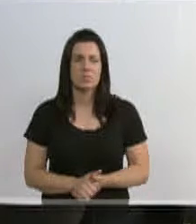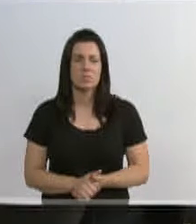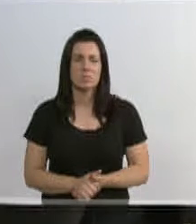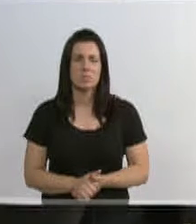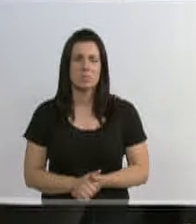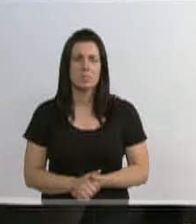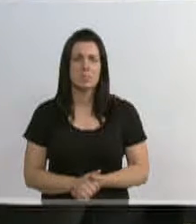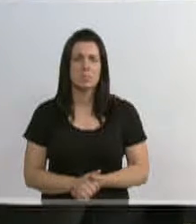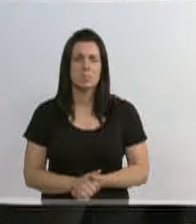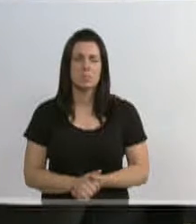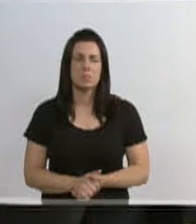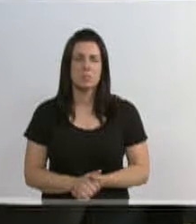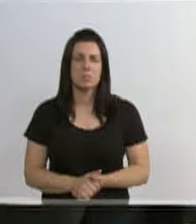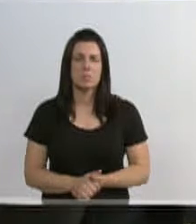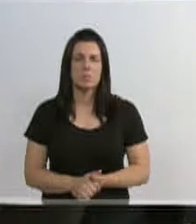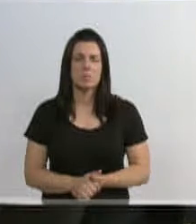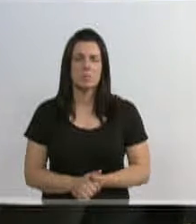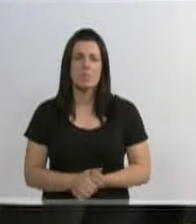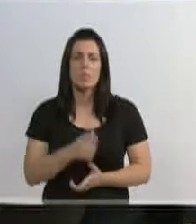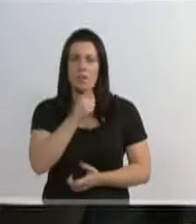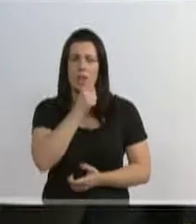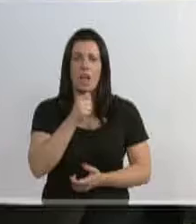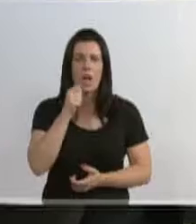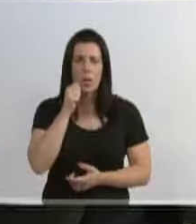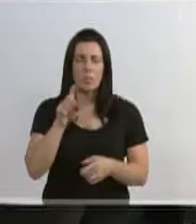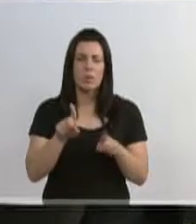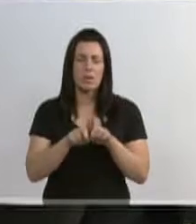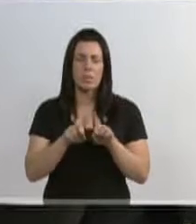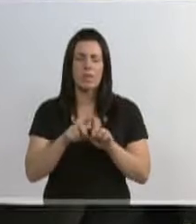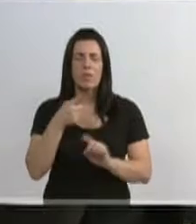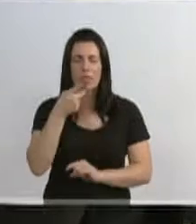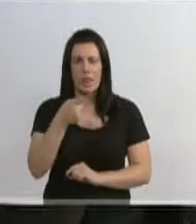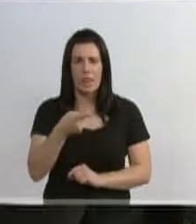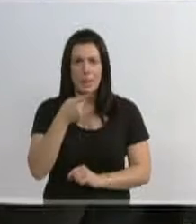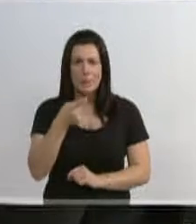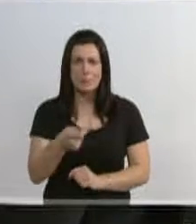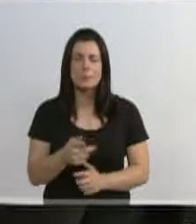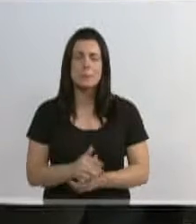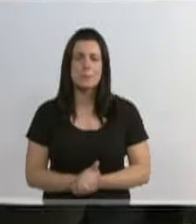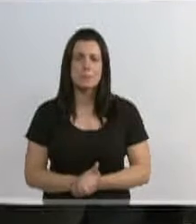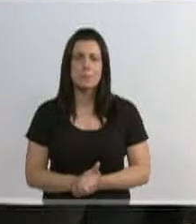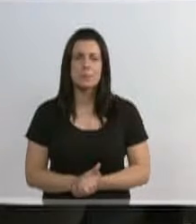Vereador Ricardo Alba, também em discussão.